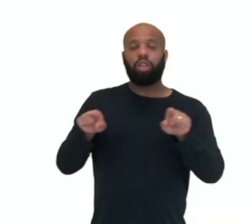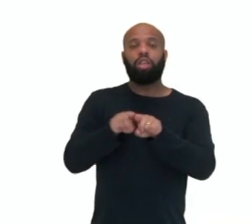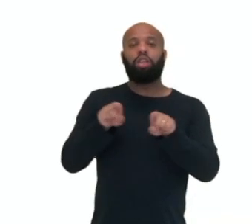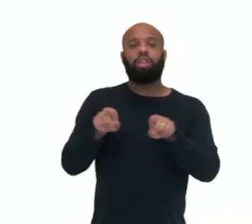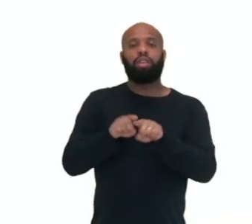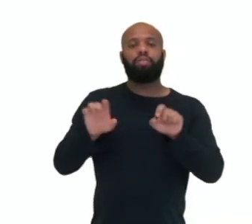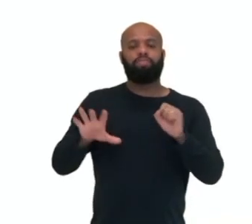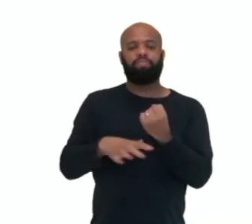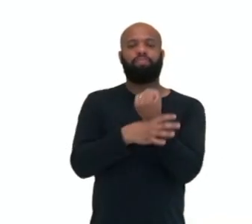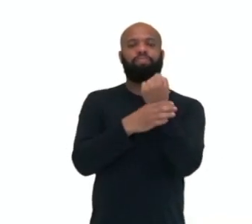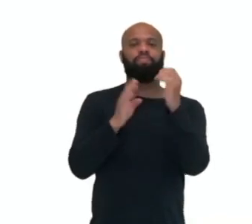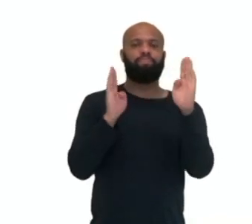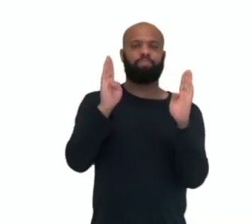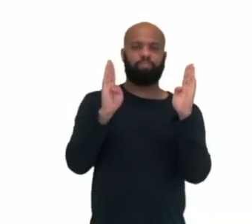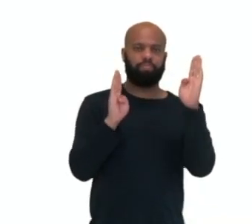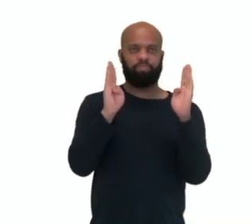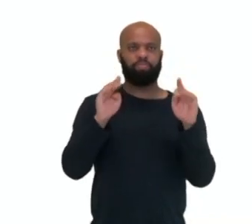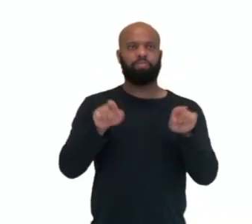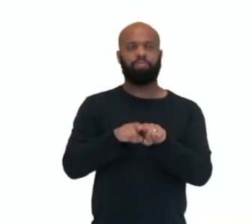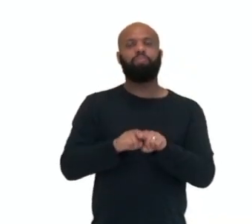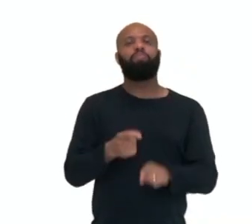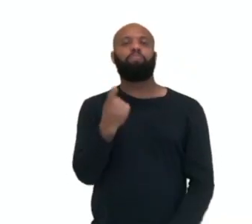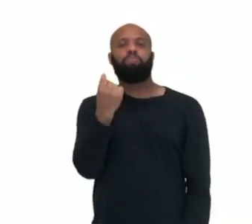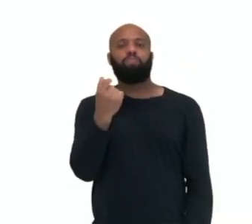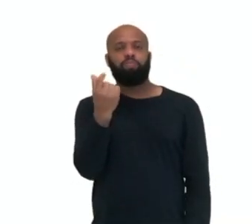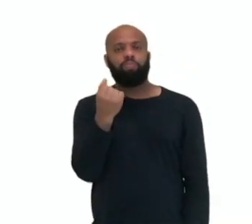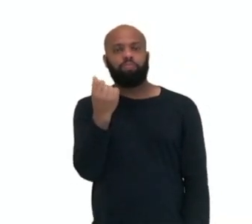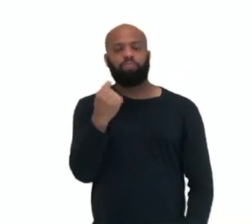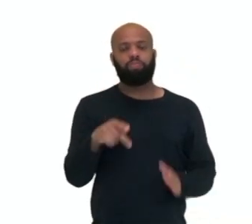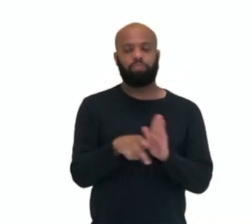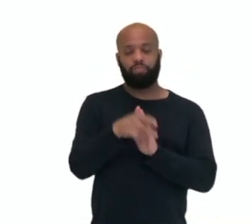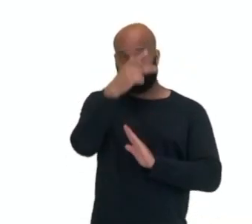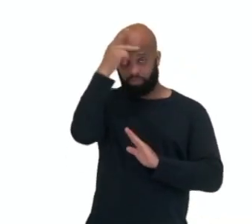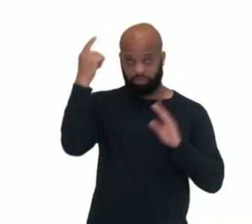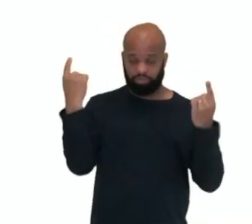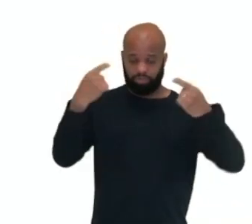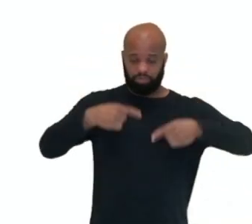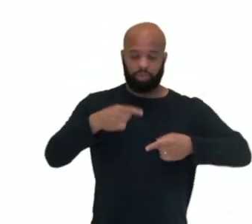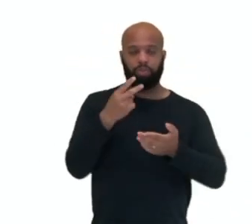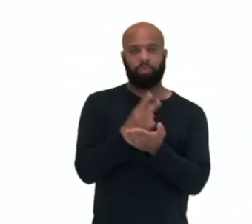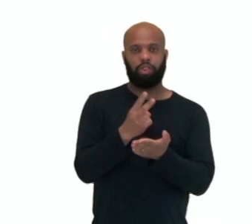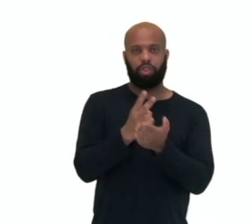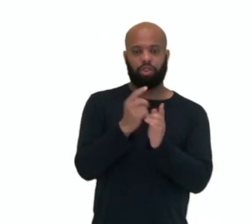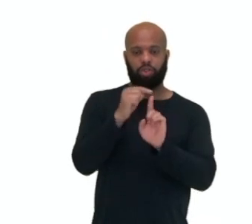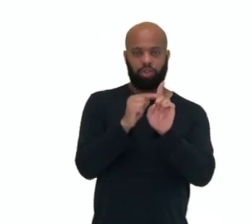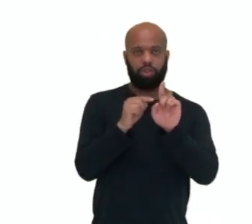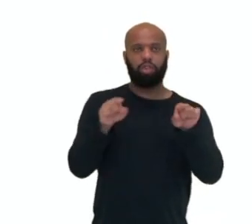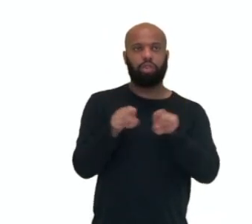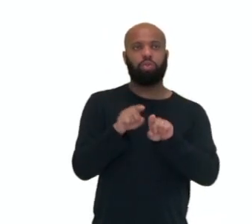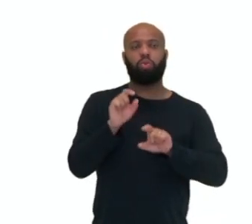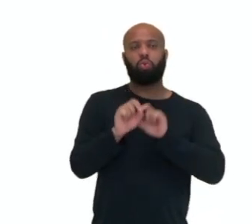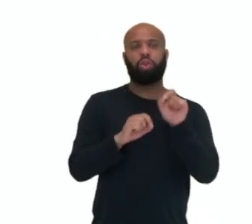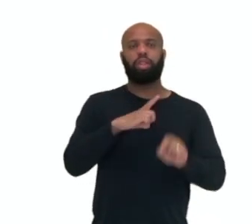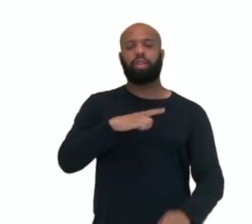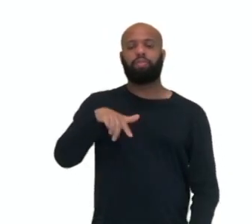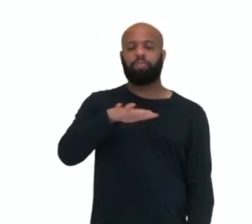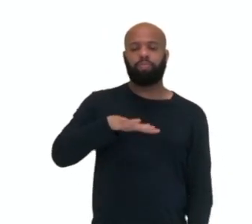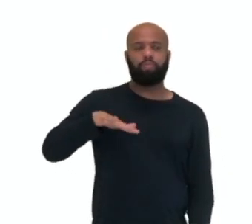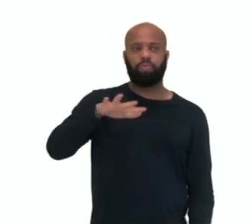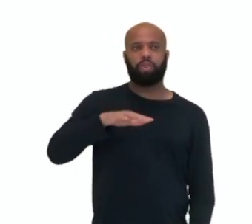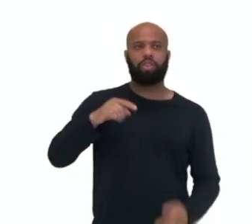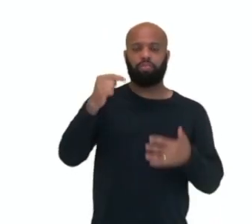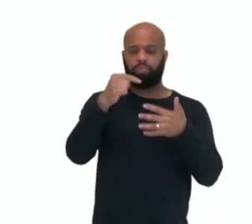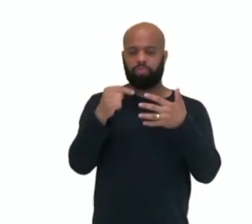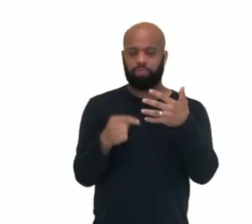garantia, durabilidade, preço dos concorrentes para o mesmo tipo de produto e a demanda de mercado são fatores que